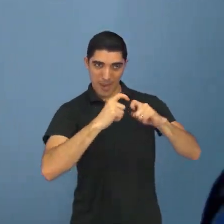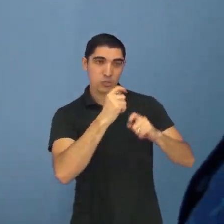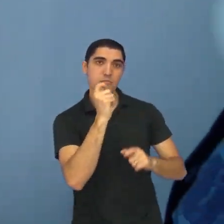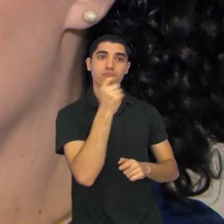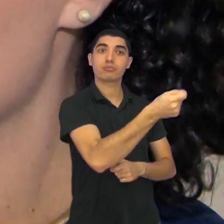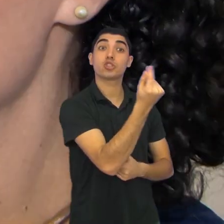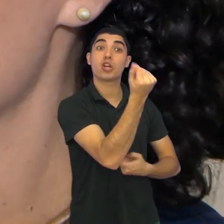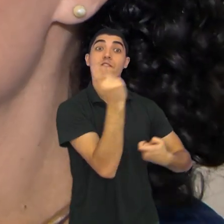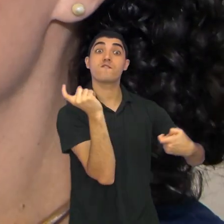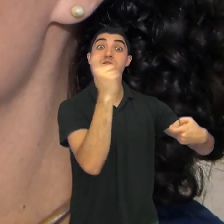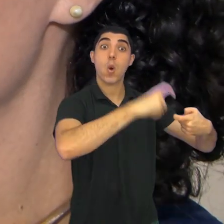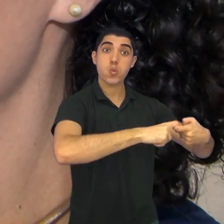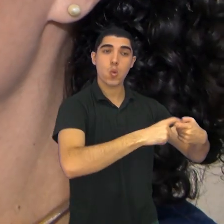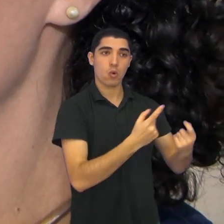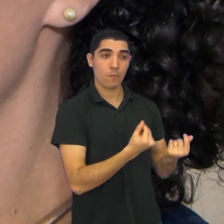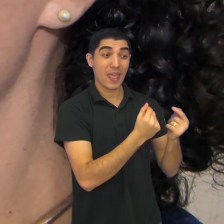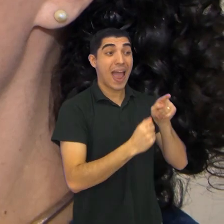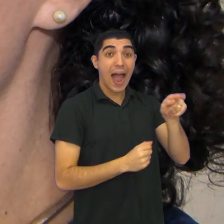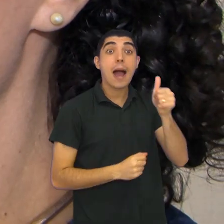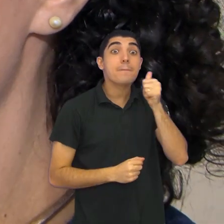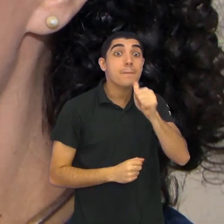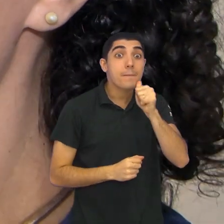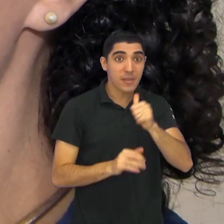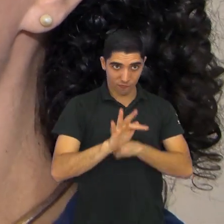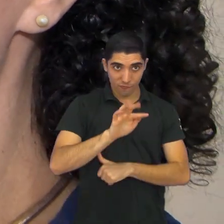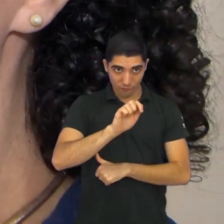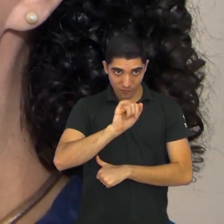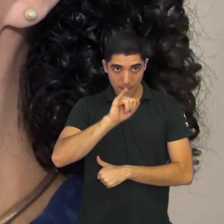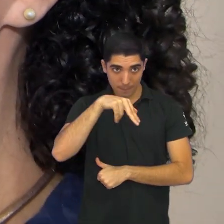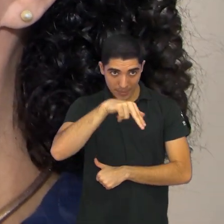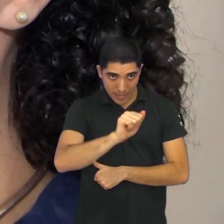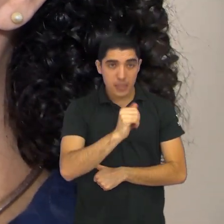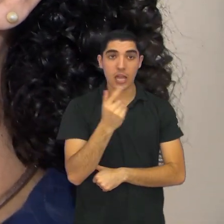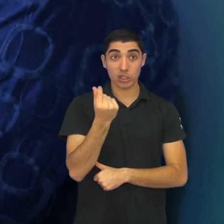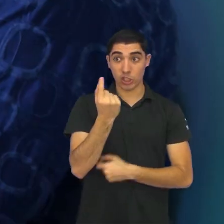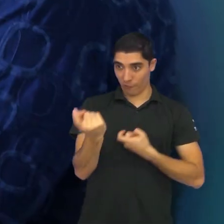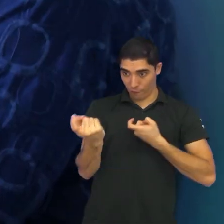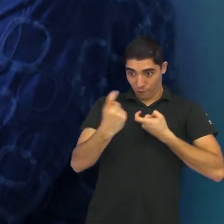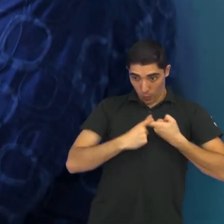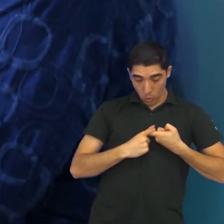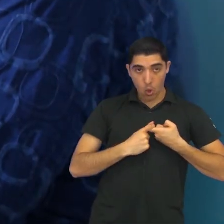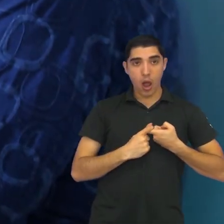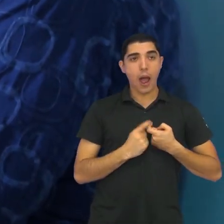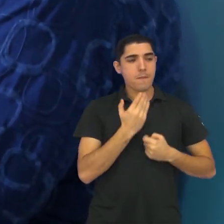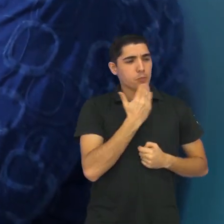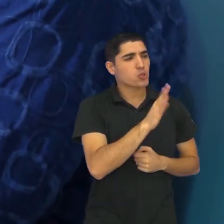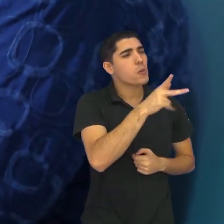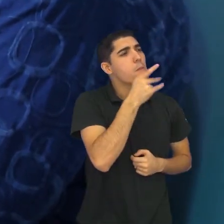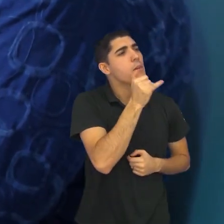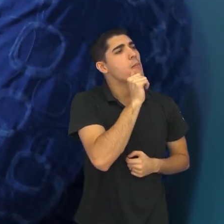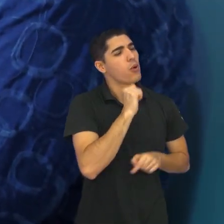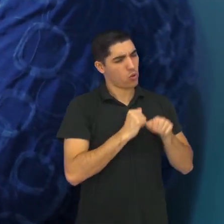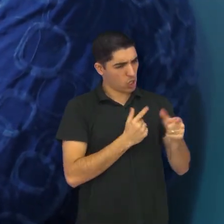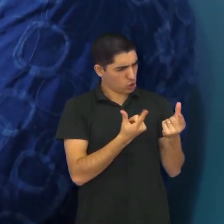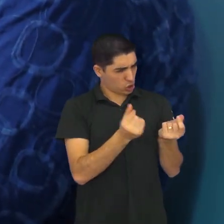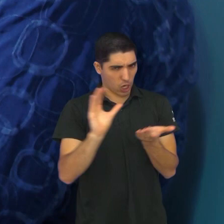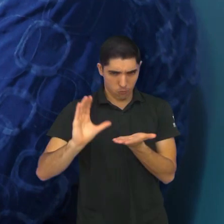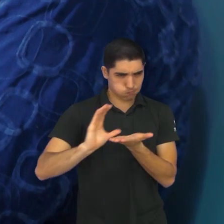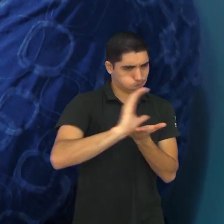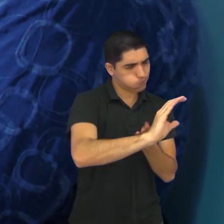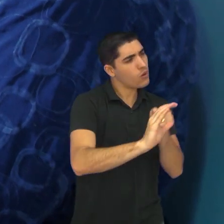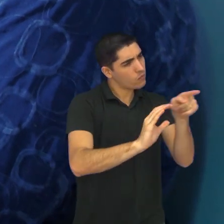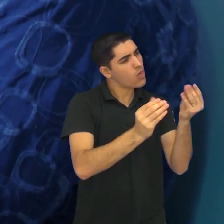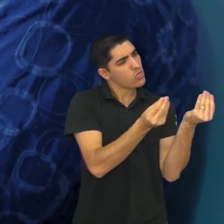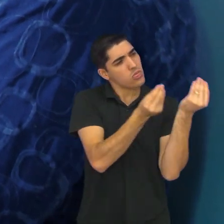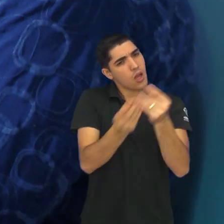reembolsou esse valor. E aí, então, a Fabiana pediu para os pais, né, que entregassem todo esse valor